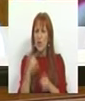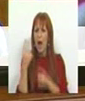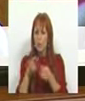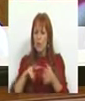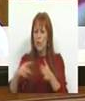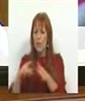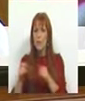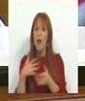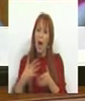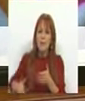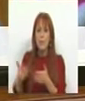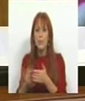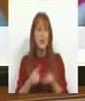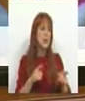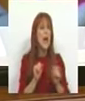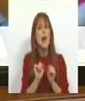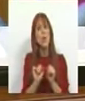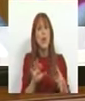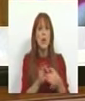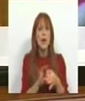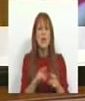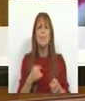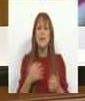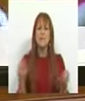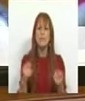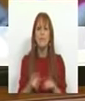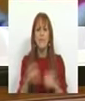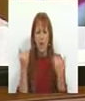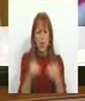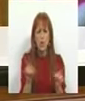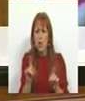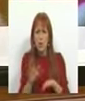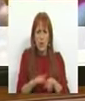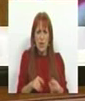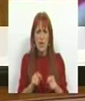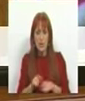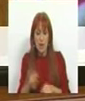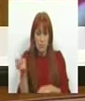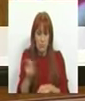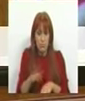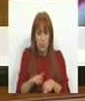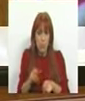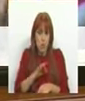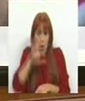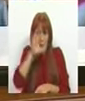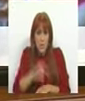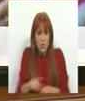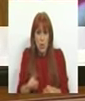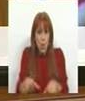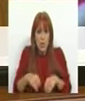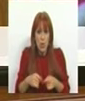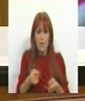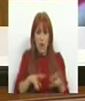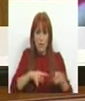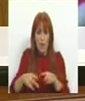algumas reformas que quer propor do que na sua coligação. Mas o que é facto é que, condicionado ou não por ela e pela sua circunstância, o Sr. Ministro não assume